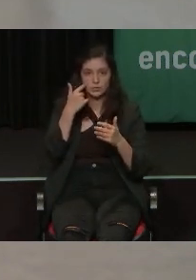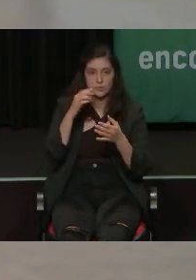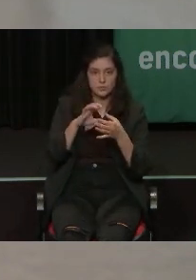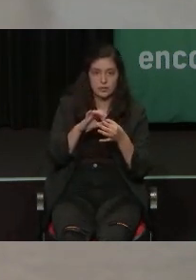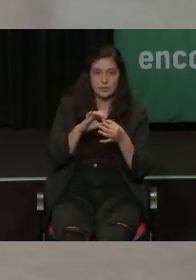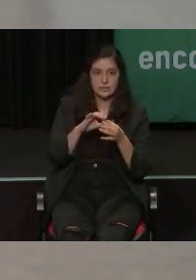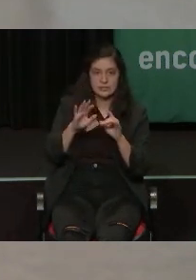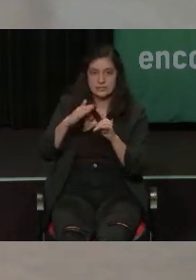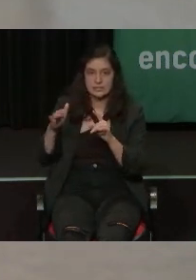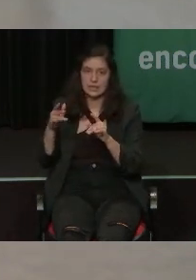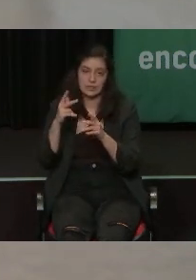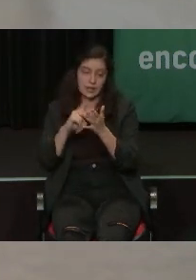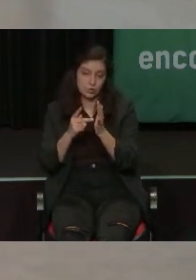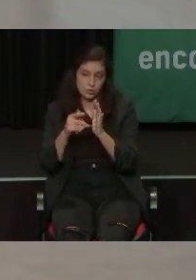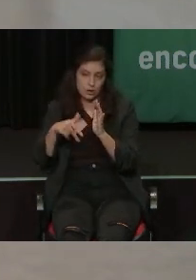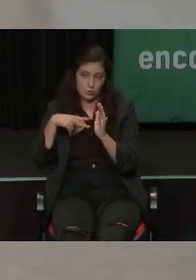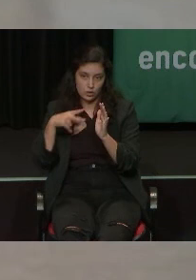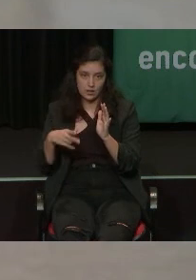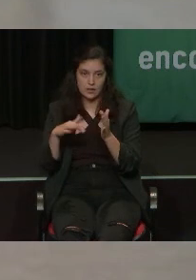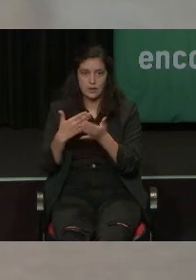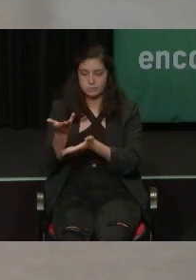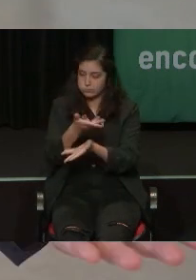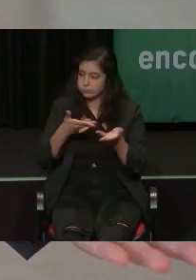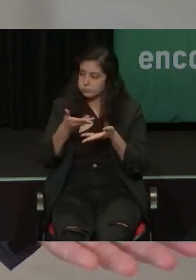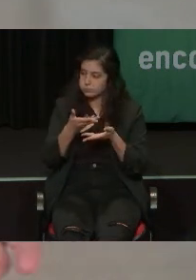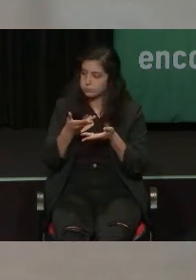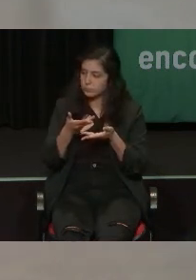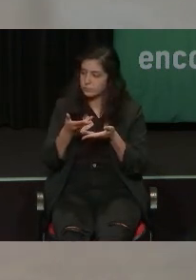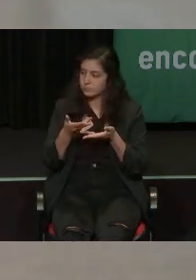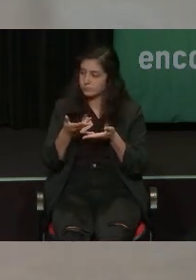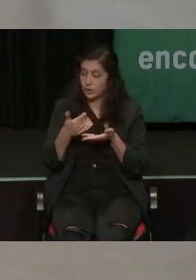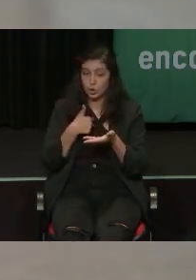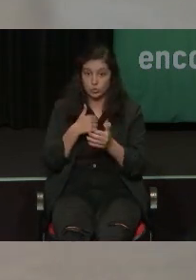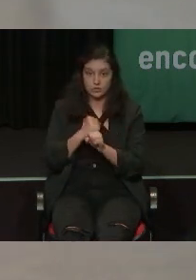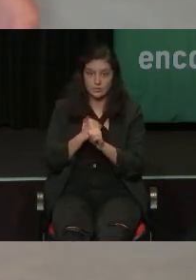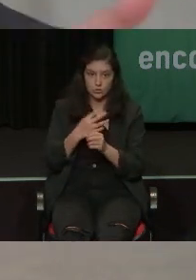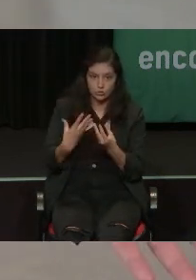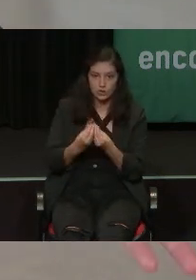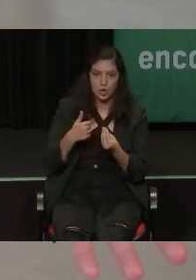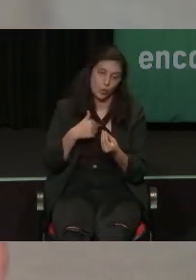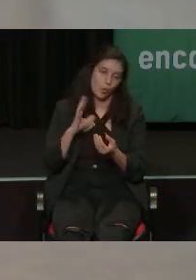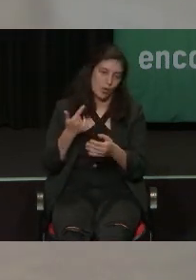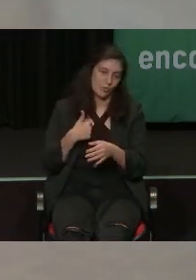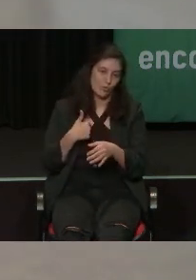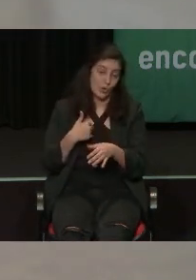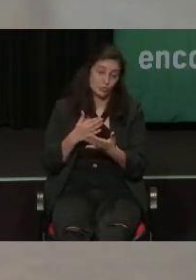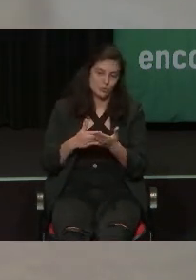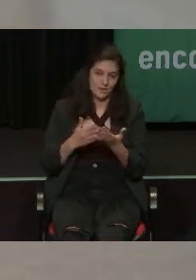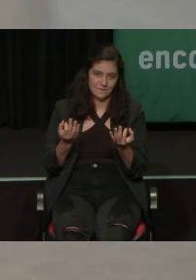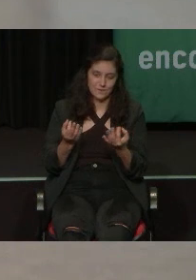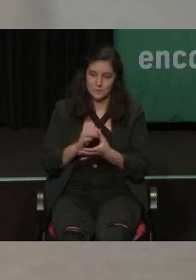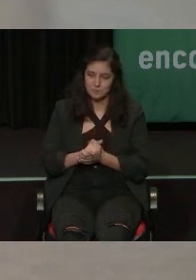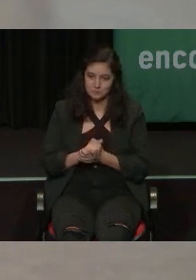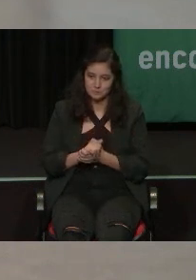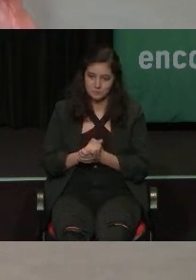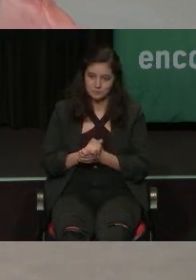ciência e tecnologia em Portugal, e com a qual eu já colaborei nos meus tempos académicos,